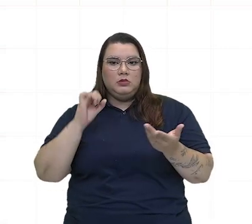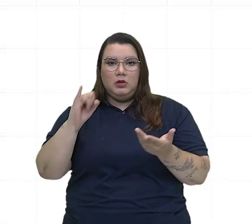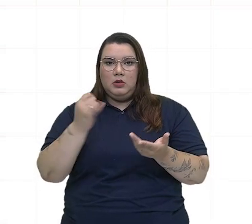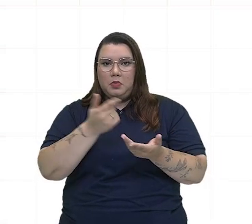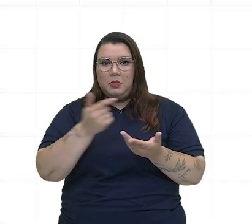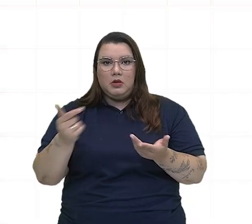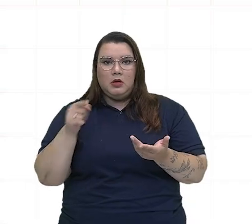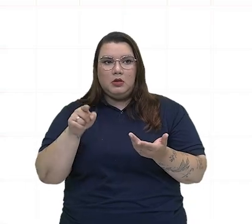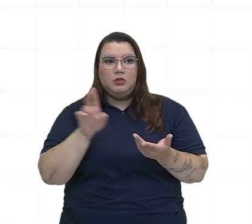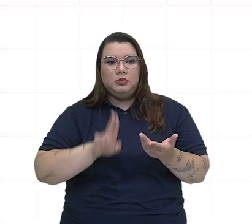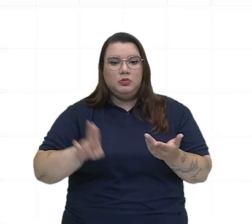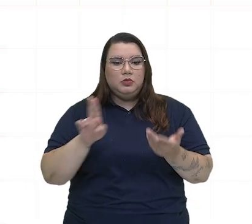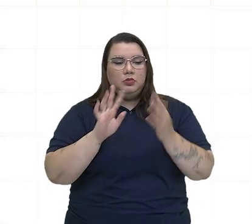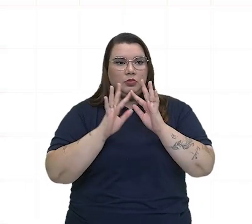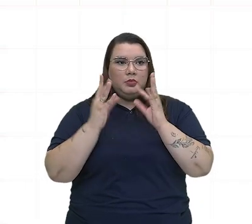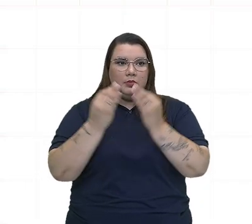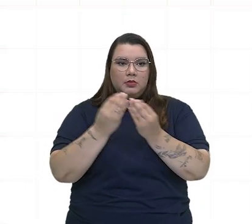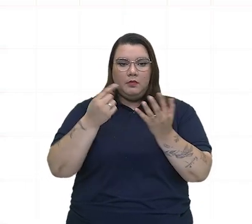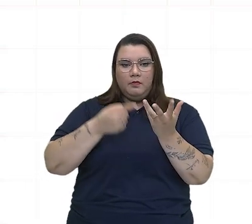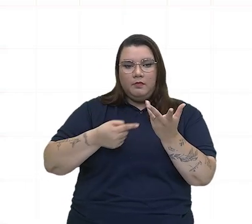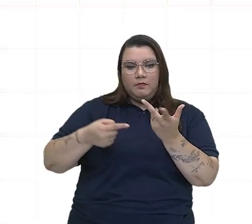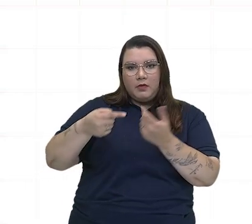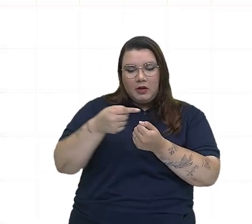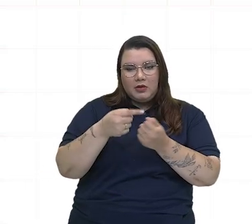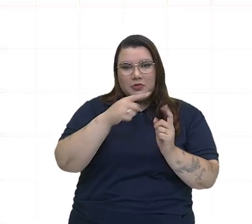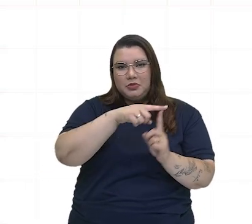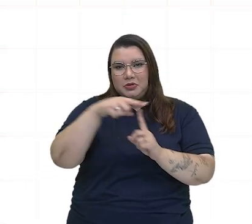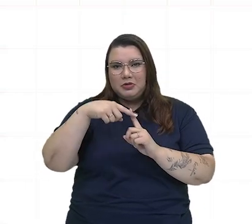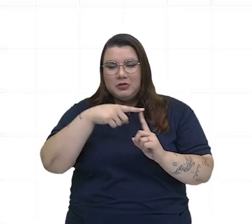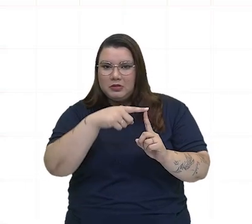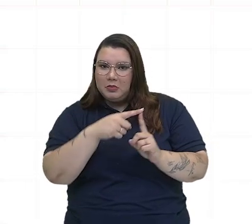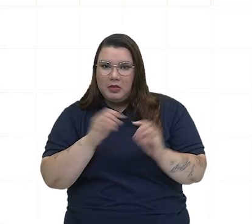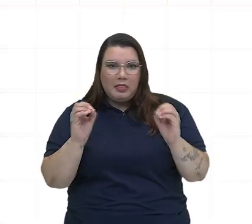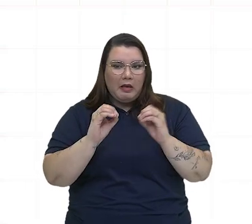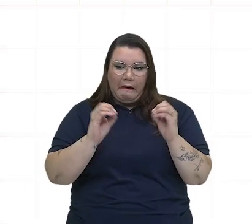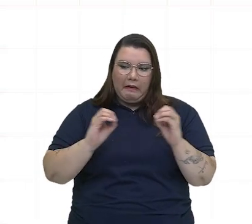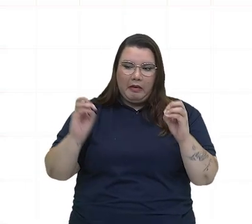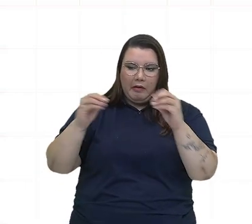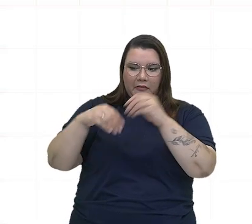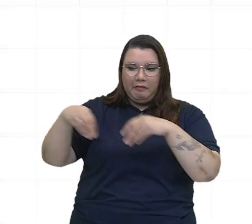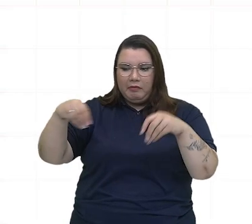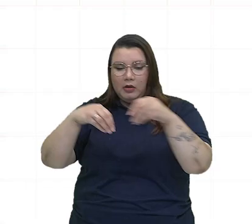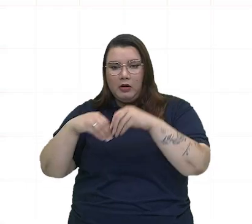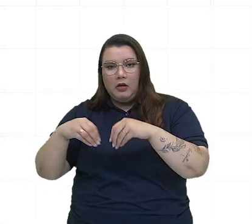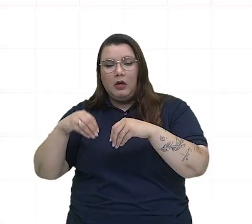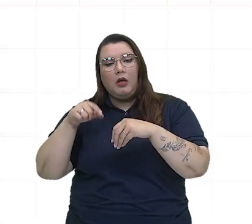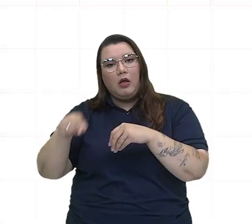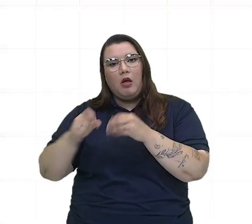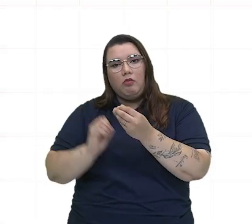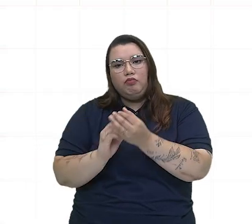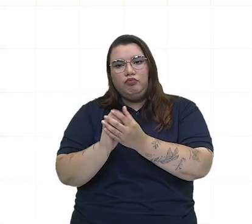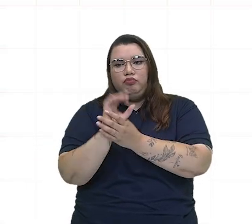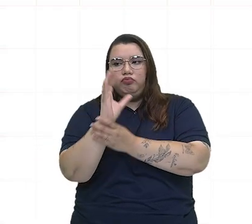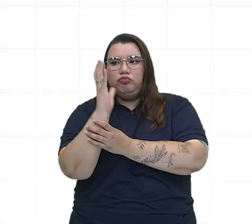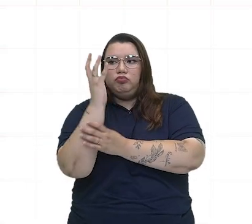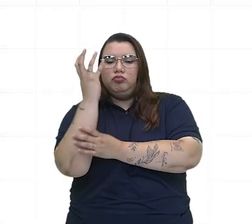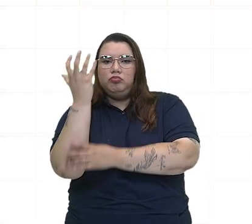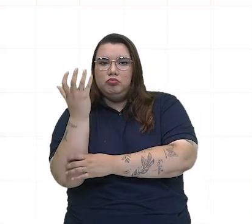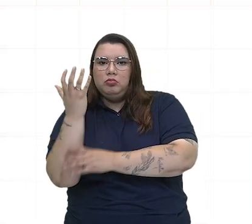de agrotóxicos, de fertilizantes, de herbicidas, a natureza, né,